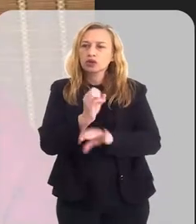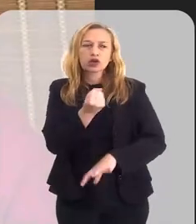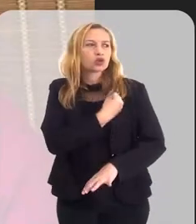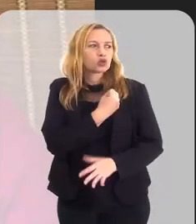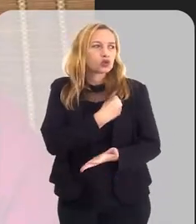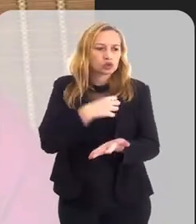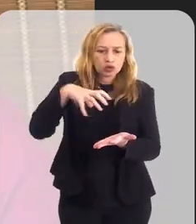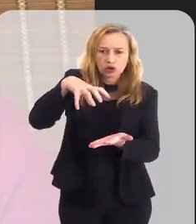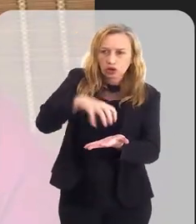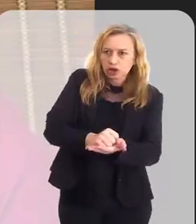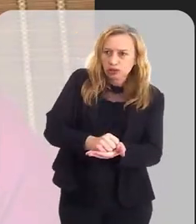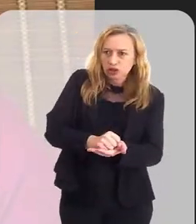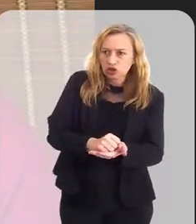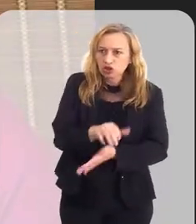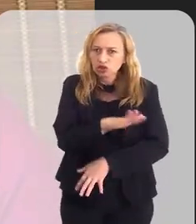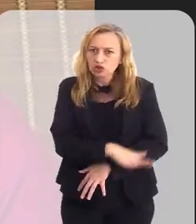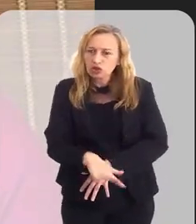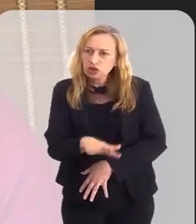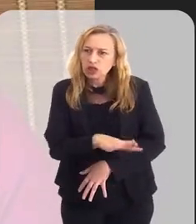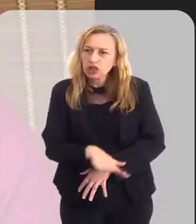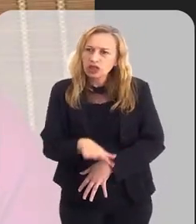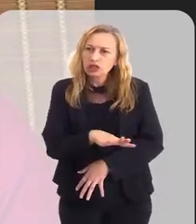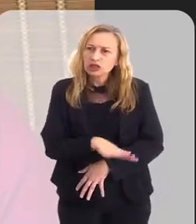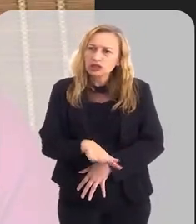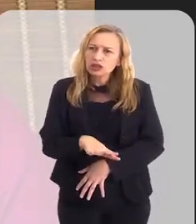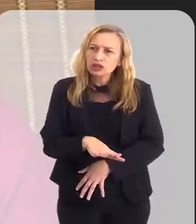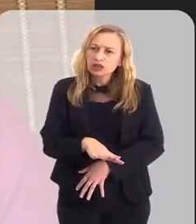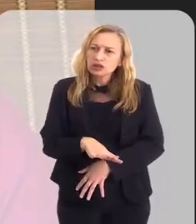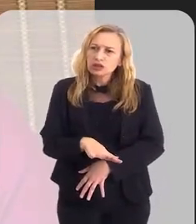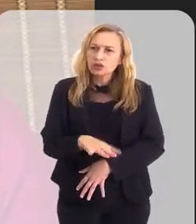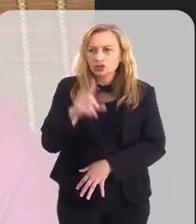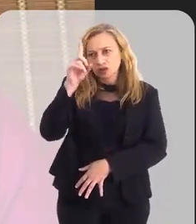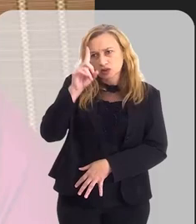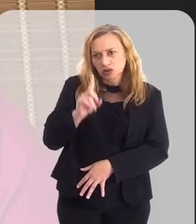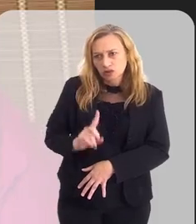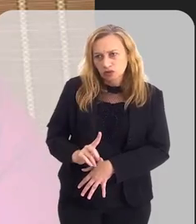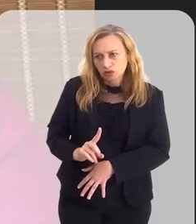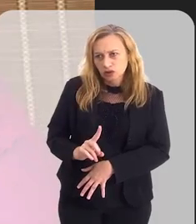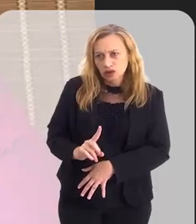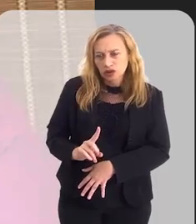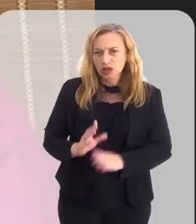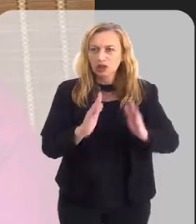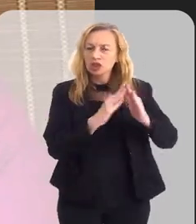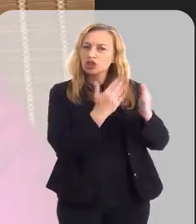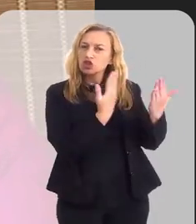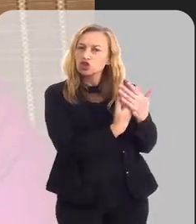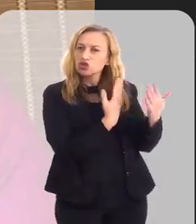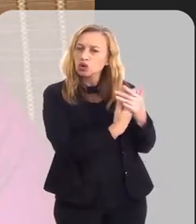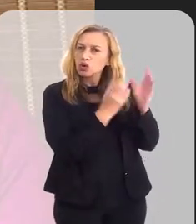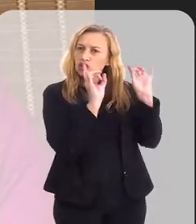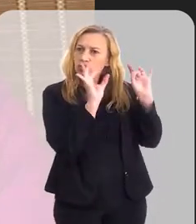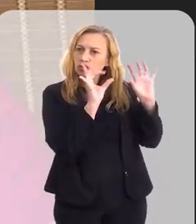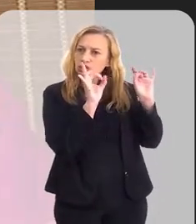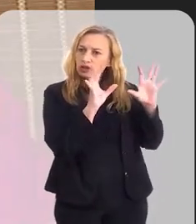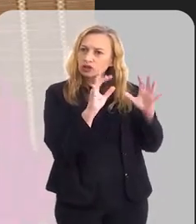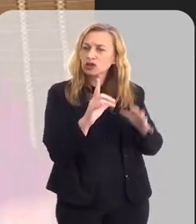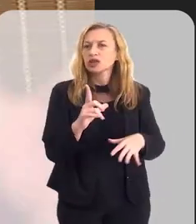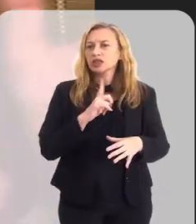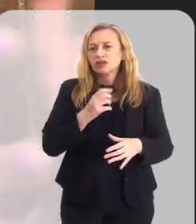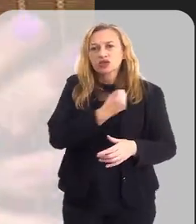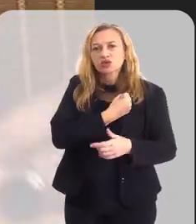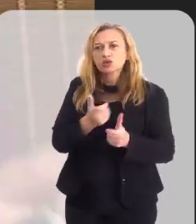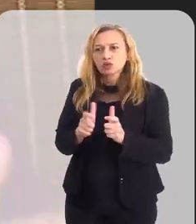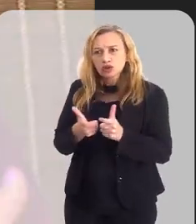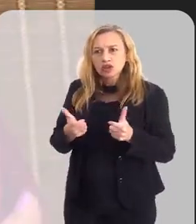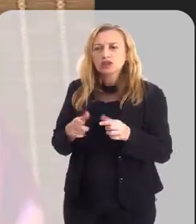aumento do número de matrículas de crianças com deficiência em escolas especiais. Tudo bem que houve